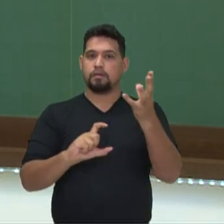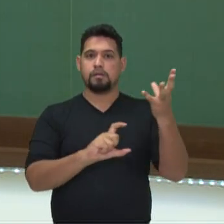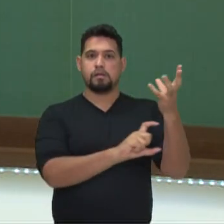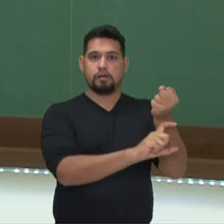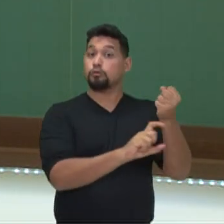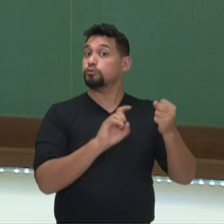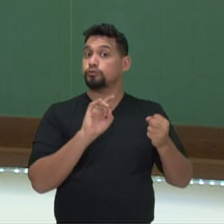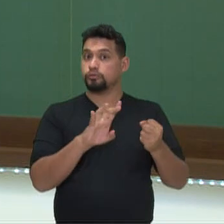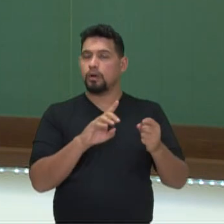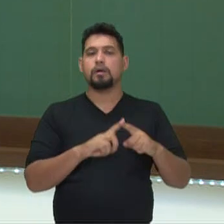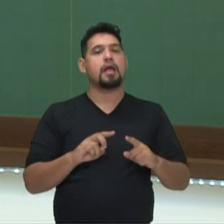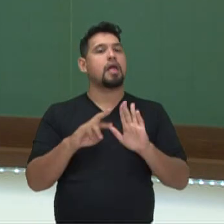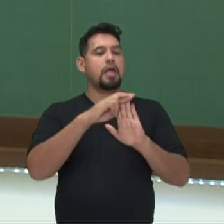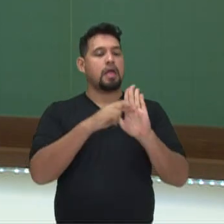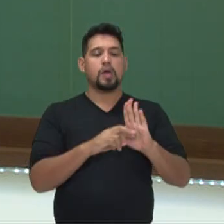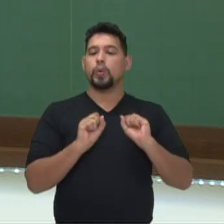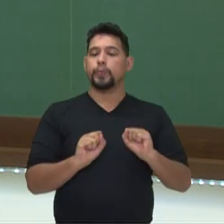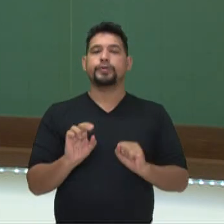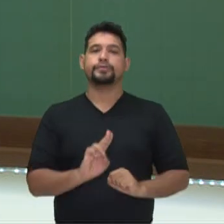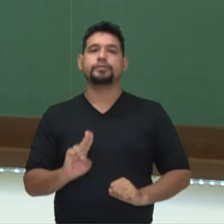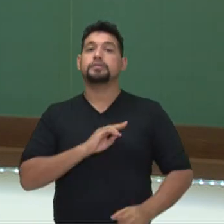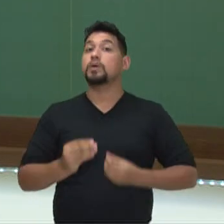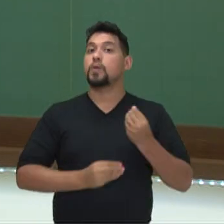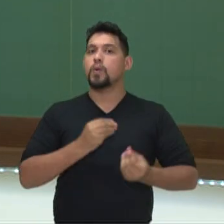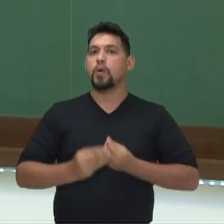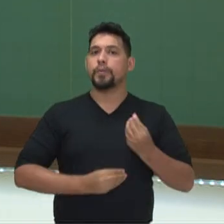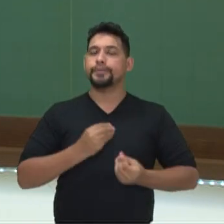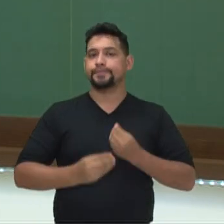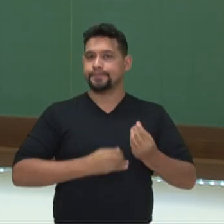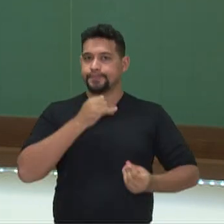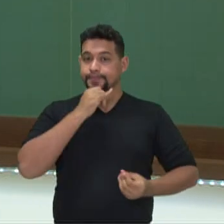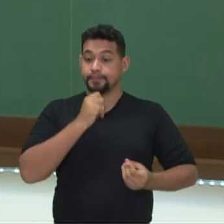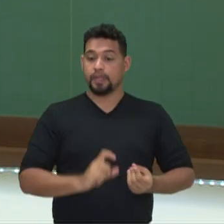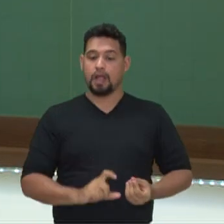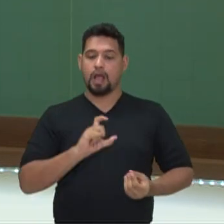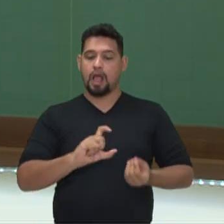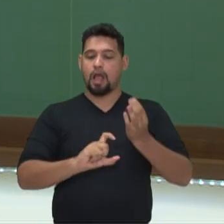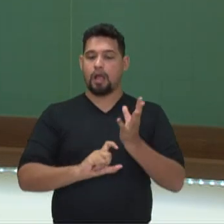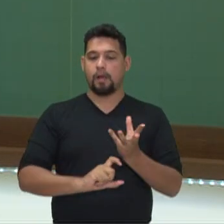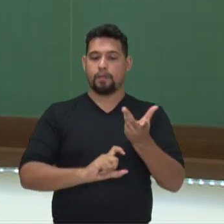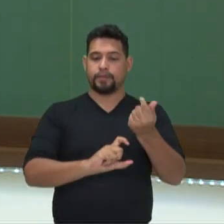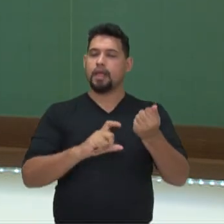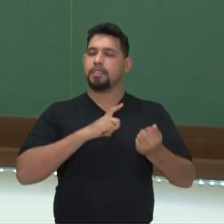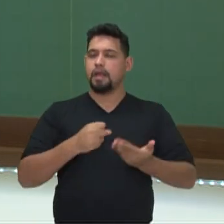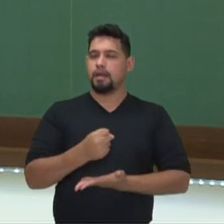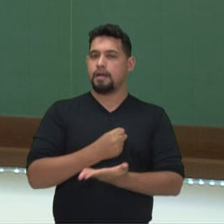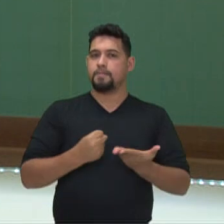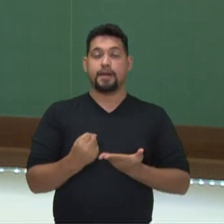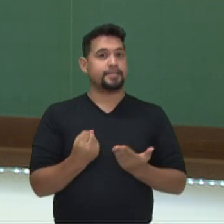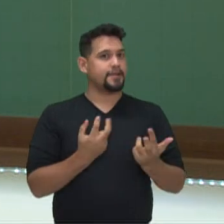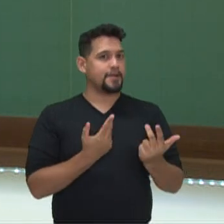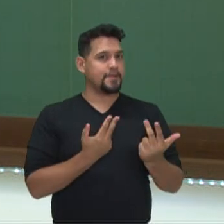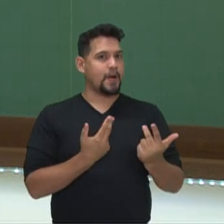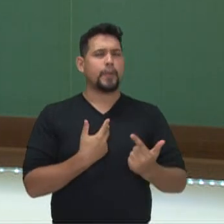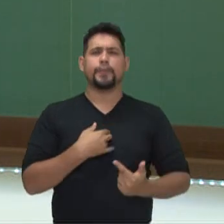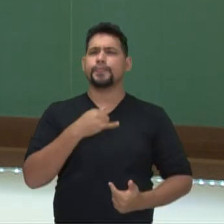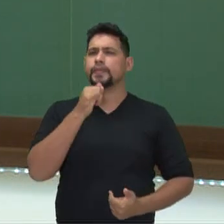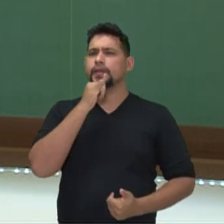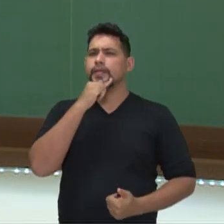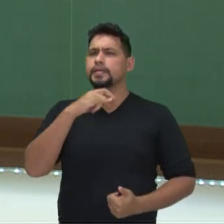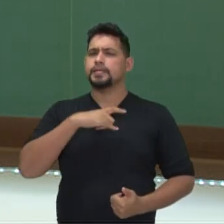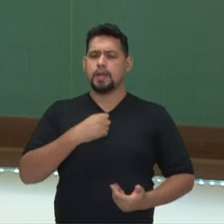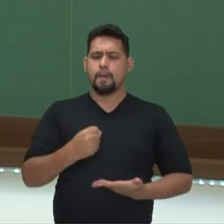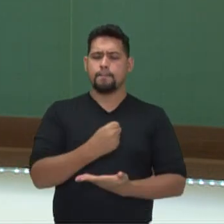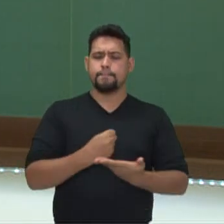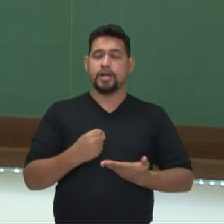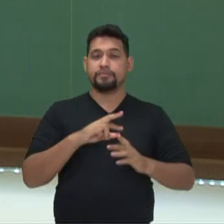regra ela só pode ser aplicada quando as potências possuem a mesma base. Se aqui fosse outra base, por